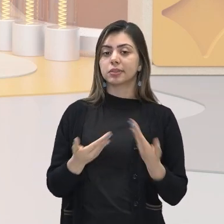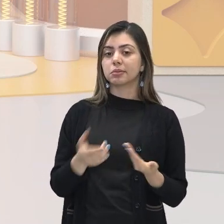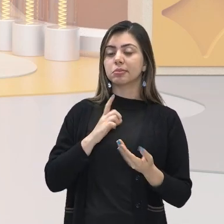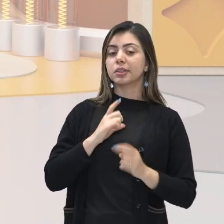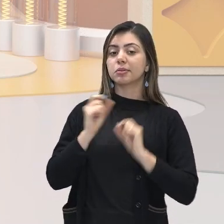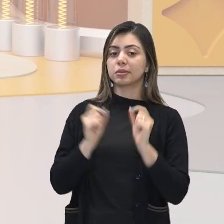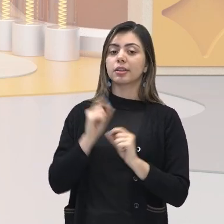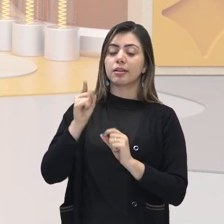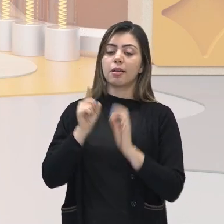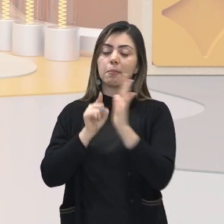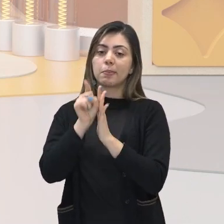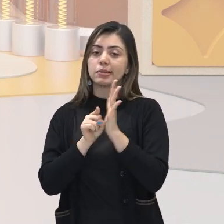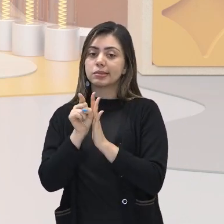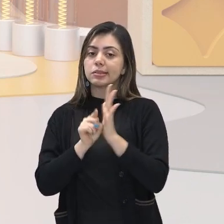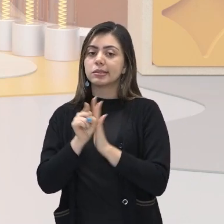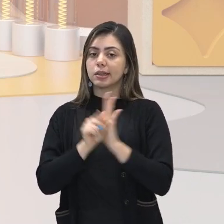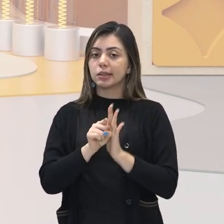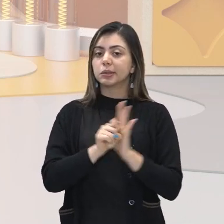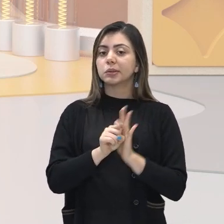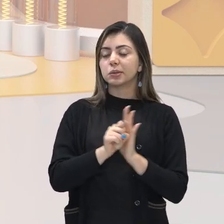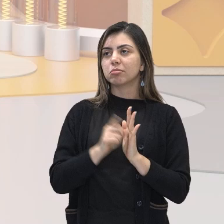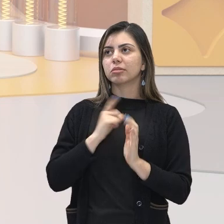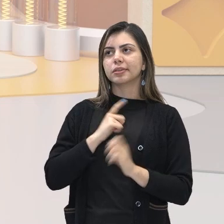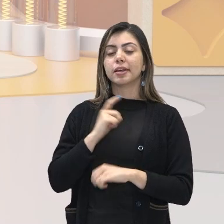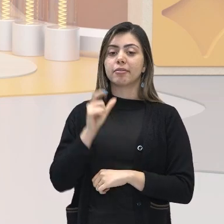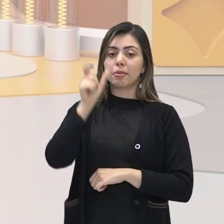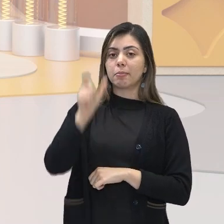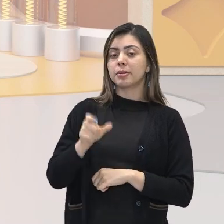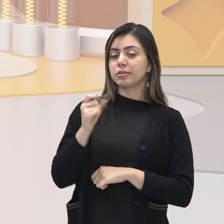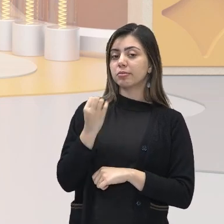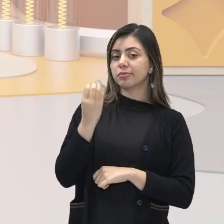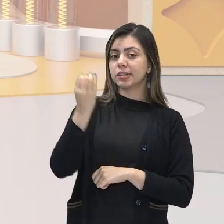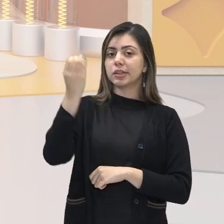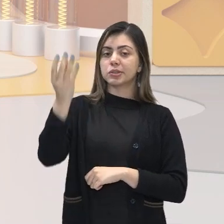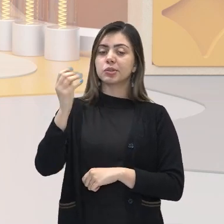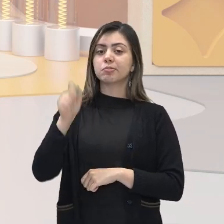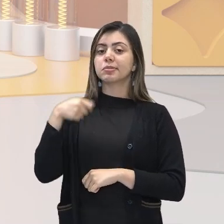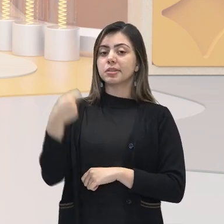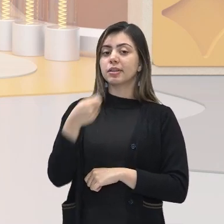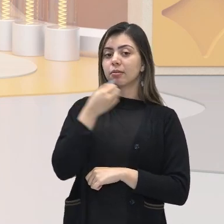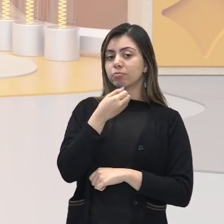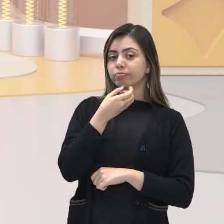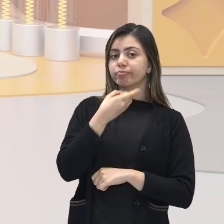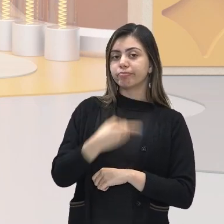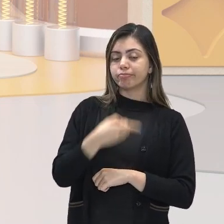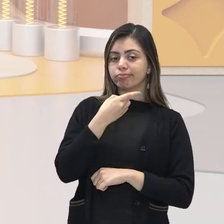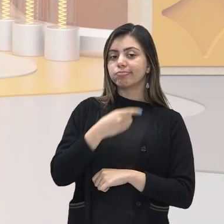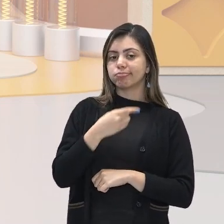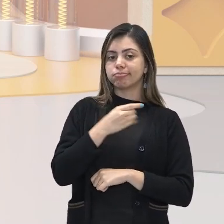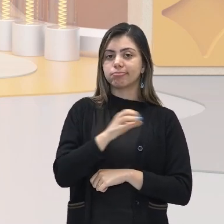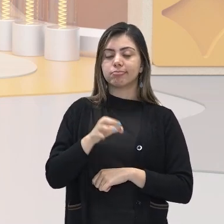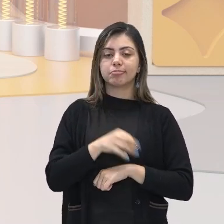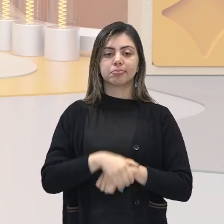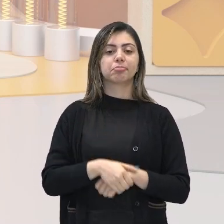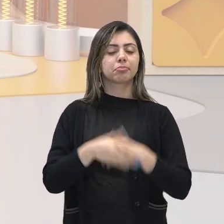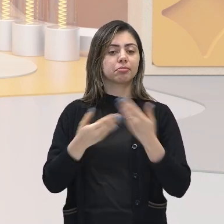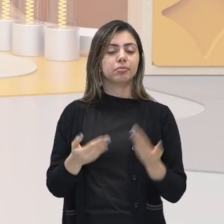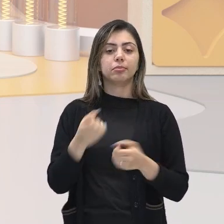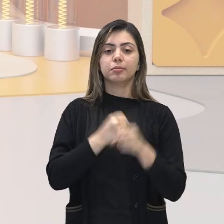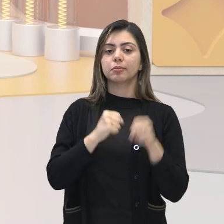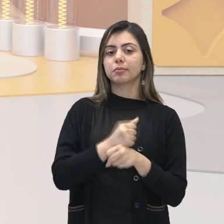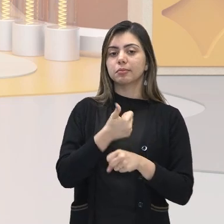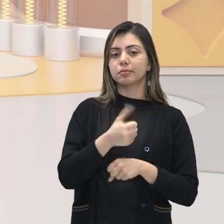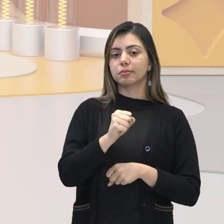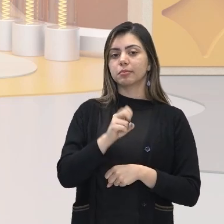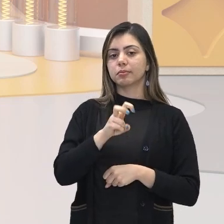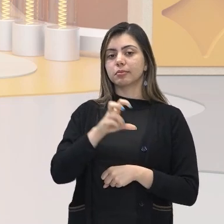observações feitas durante as viagens de uma pessoa chamada Charles Darwin, né? Então, em